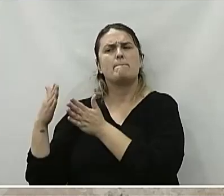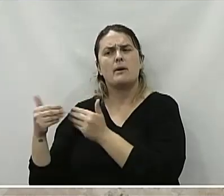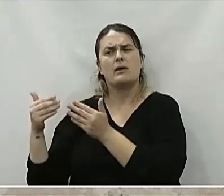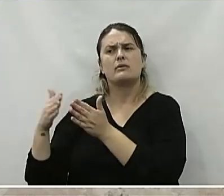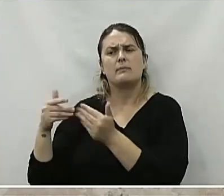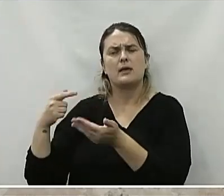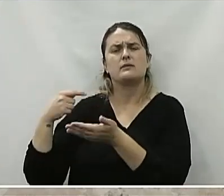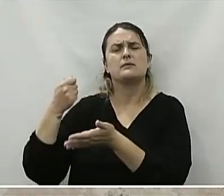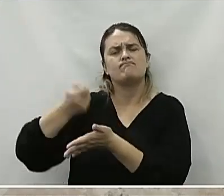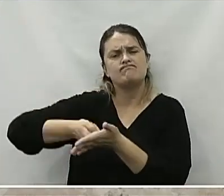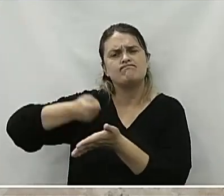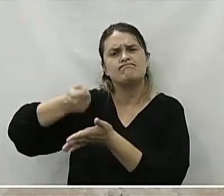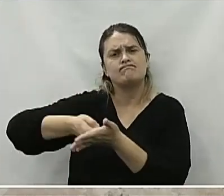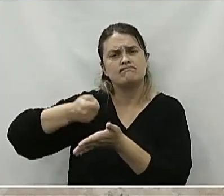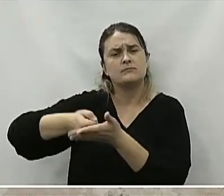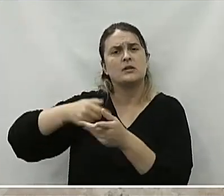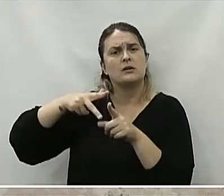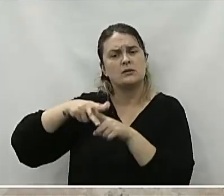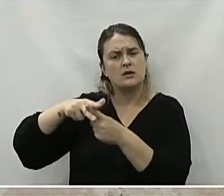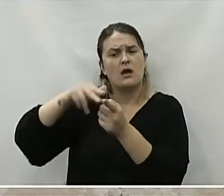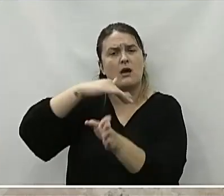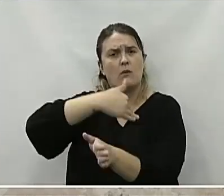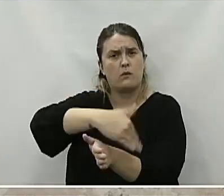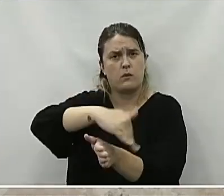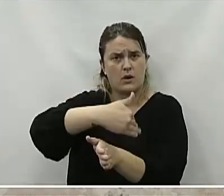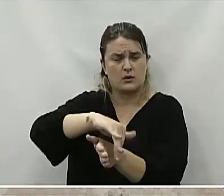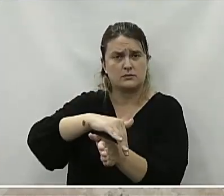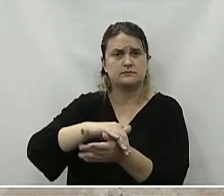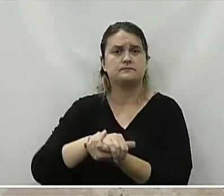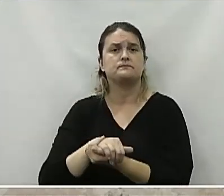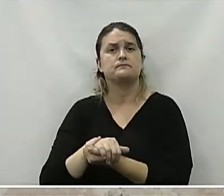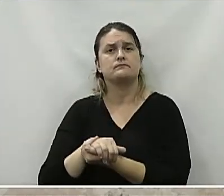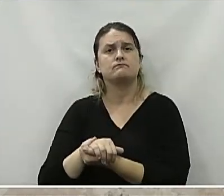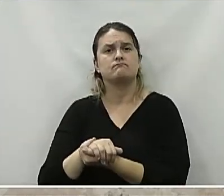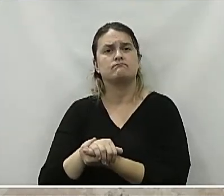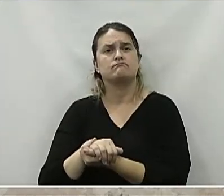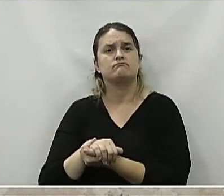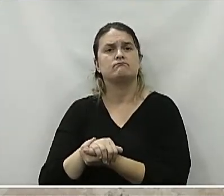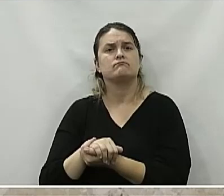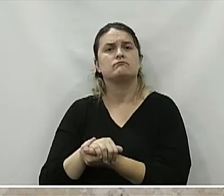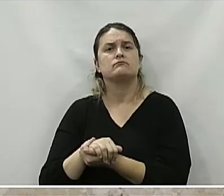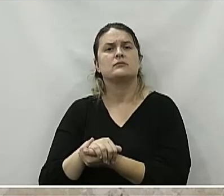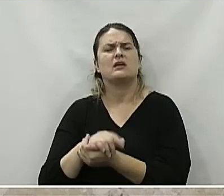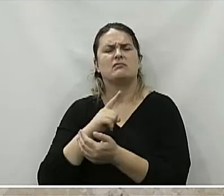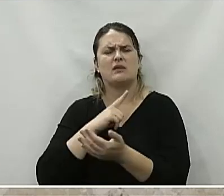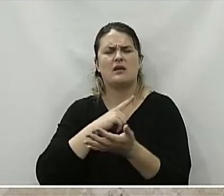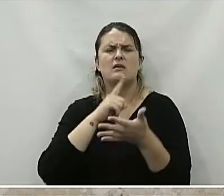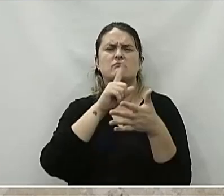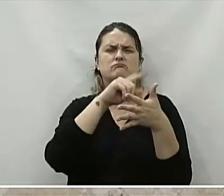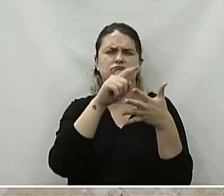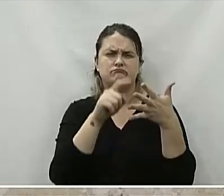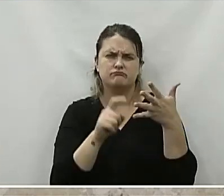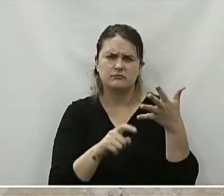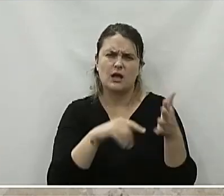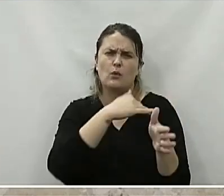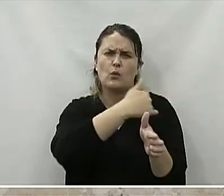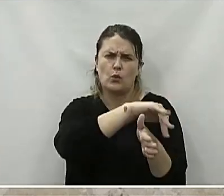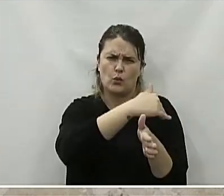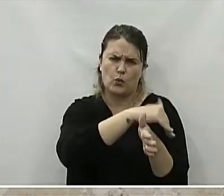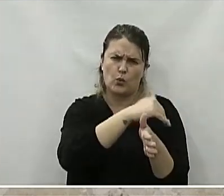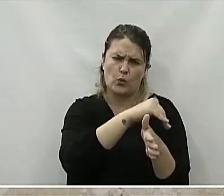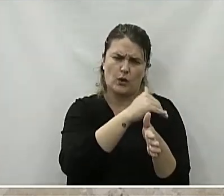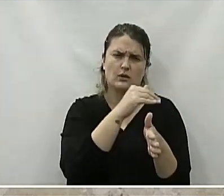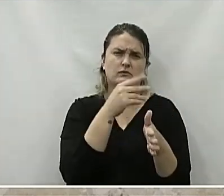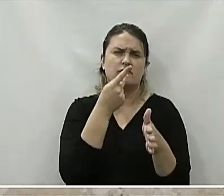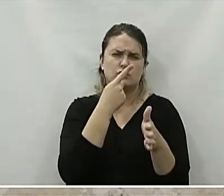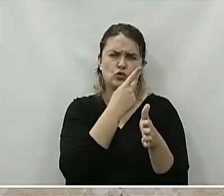e batendo na tecla da manutenção das estradas. Tendo em vista Rigoletto Conti, expedicionário Pedro Cruz, Marechal Cândido Rondon, João